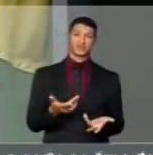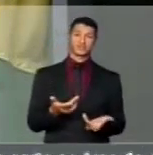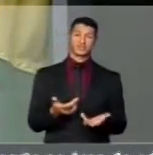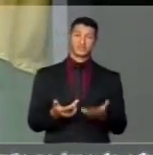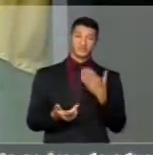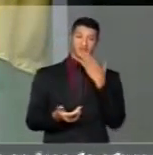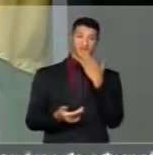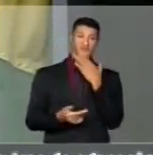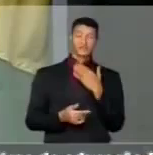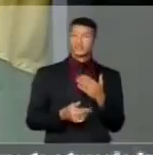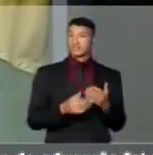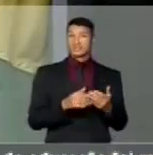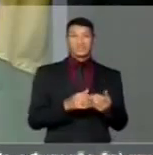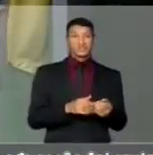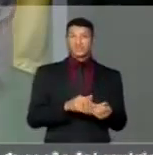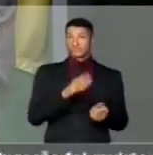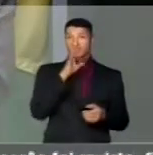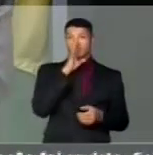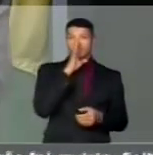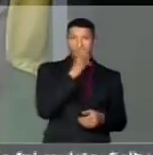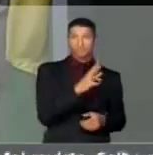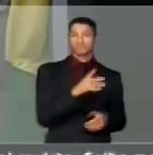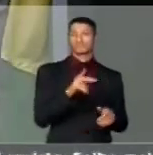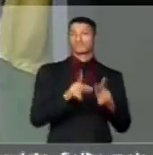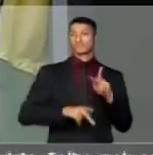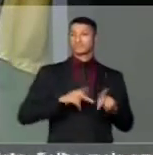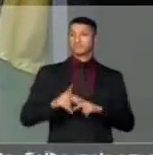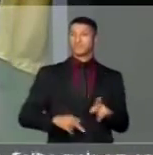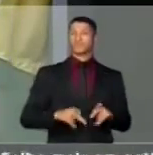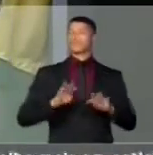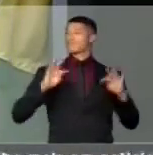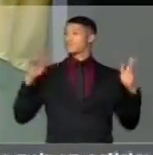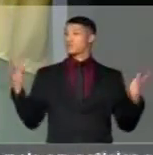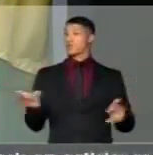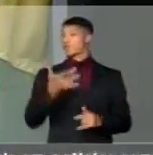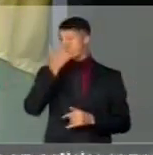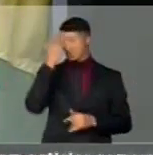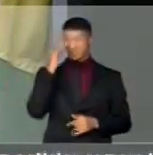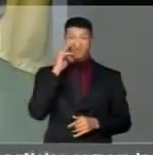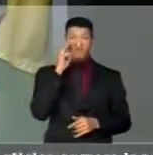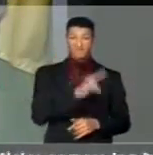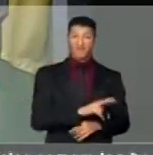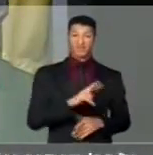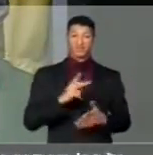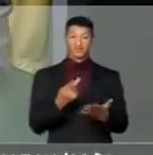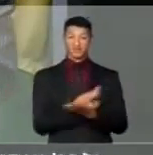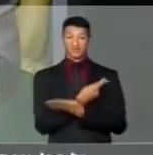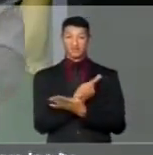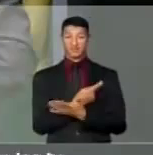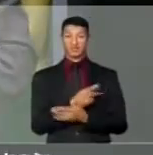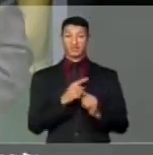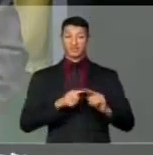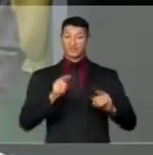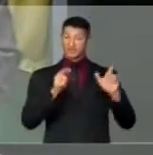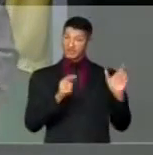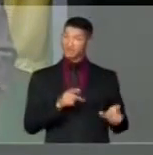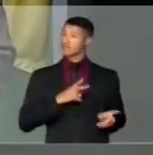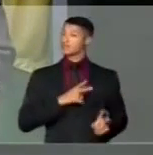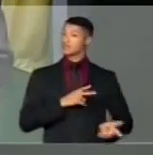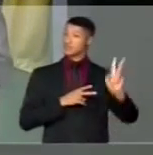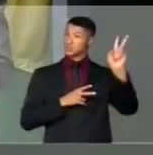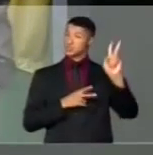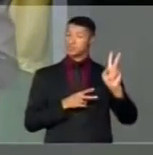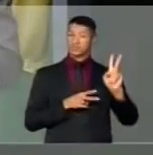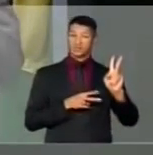chega o fanatismo desse povo. Quer dizer, está todo mundo vendo o que está acontecendo, mas eles continuam